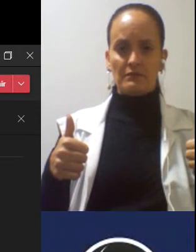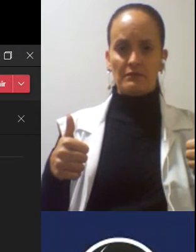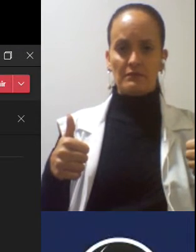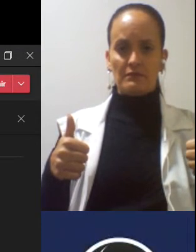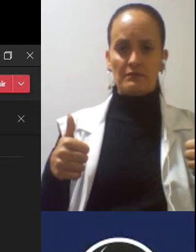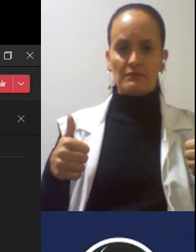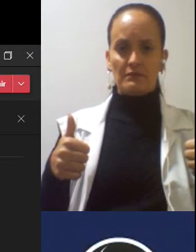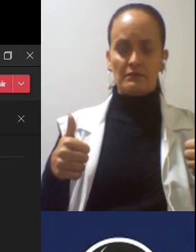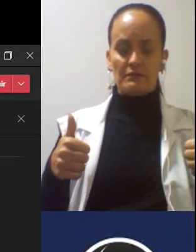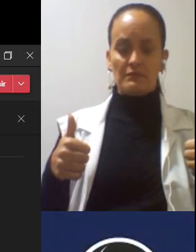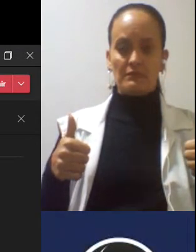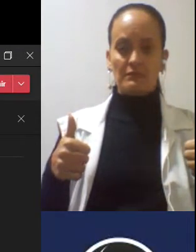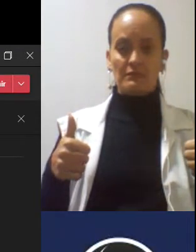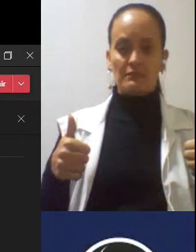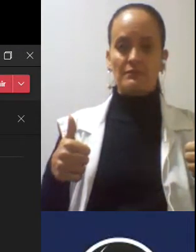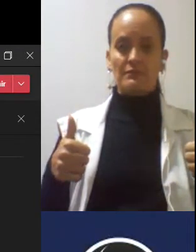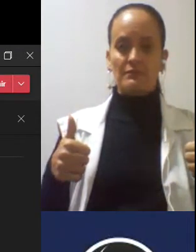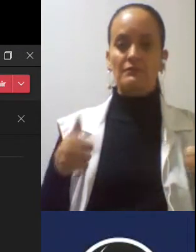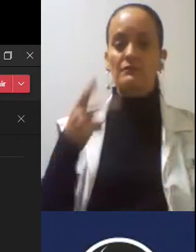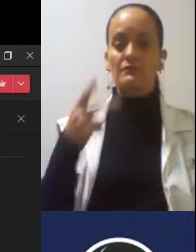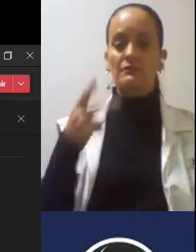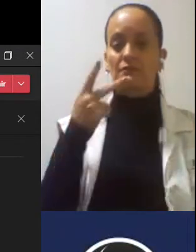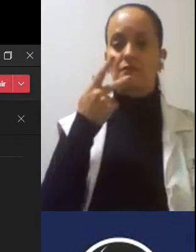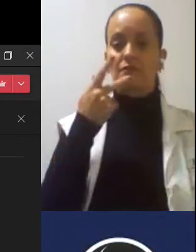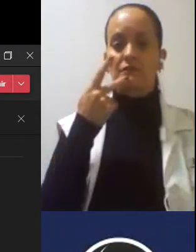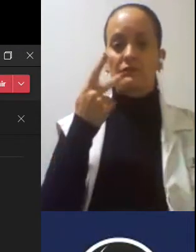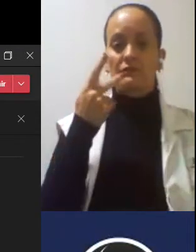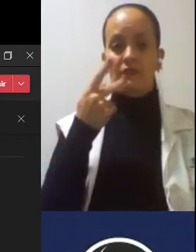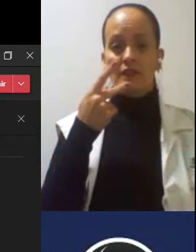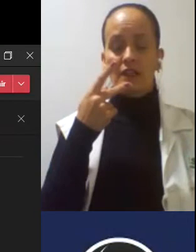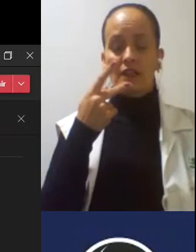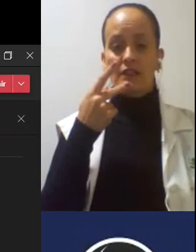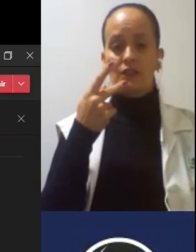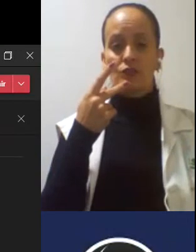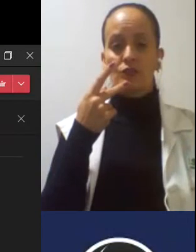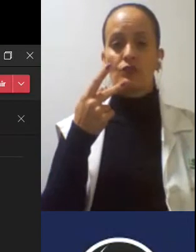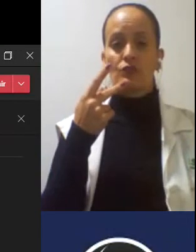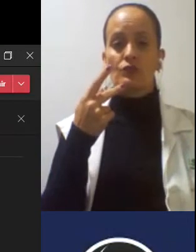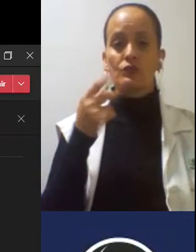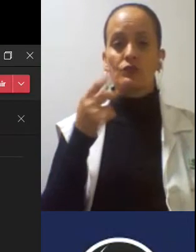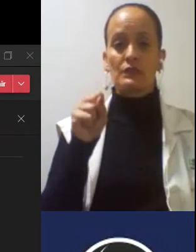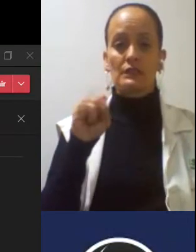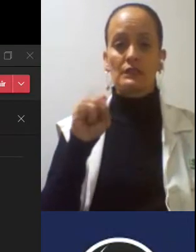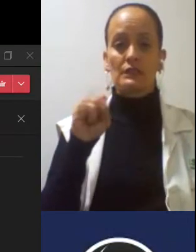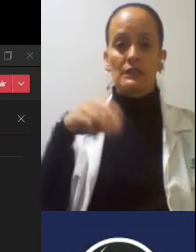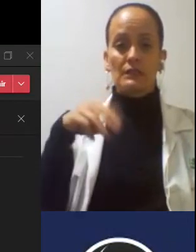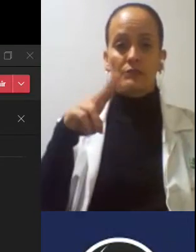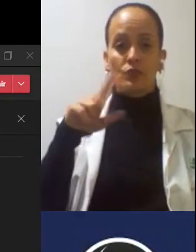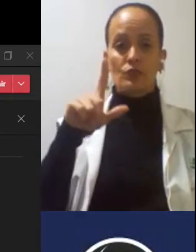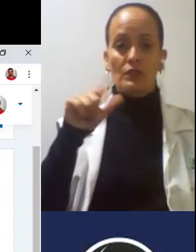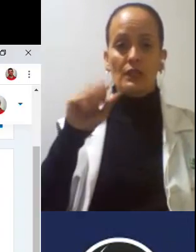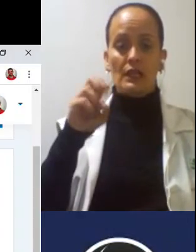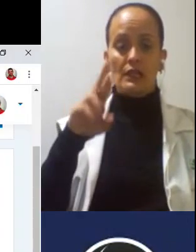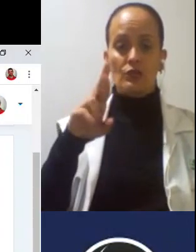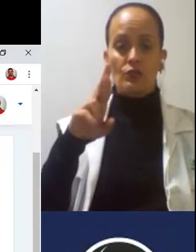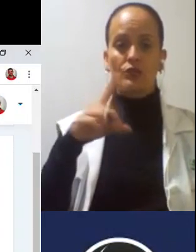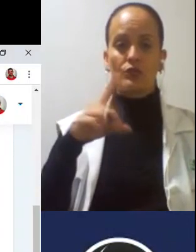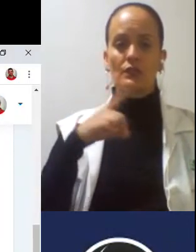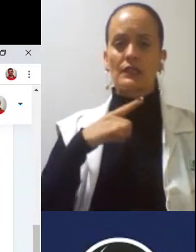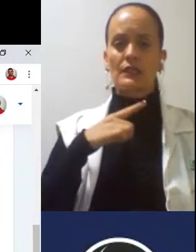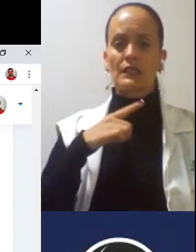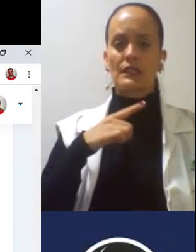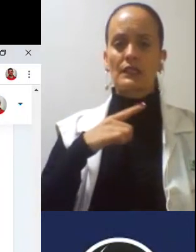Com relação ao simulador, o pessoal tinha tinha falado a respeito do simulador, né? Que é esse item aqui, ó, que é uma